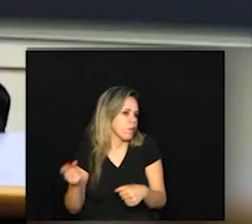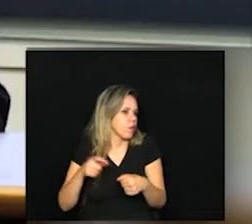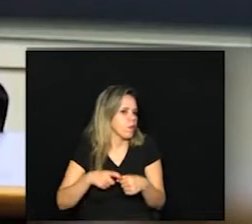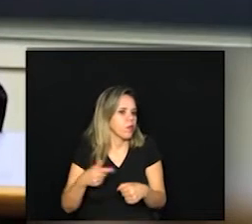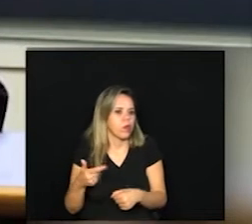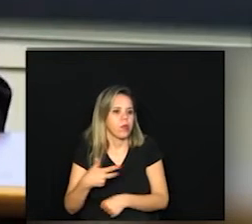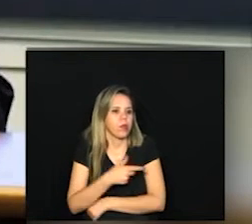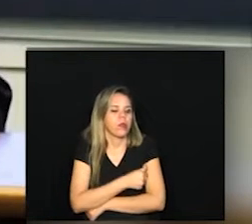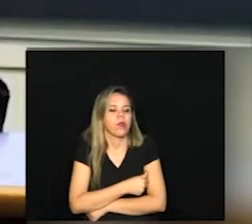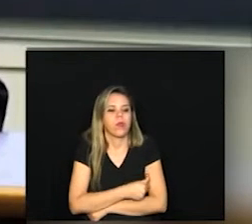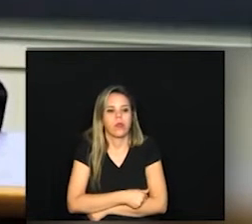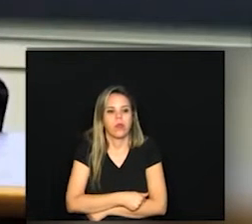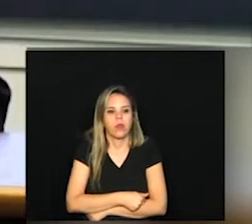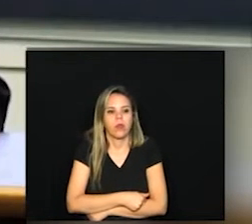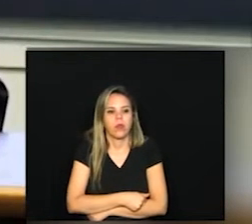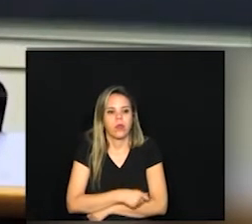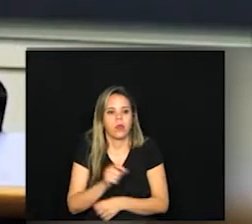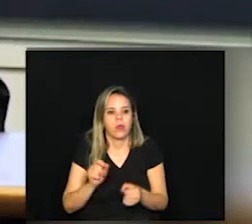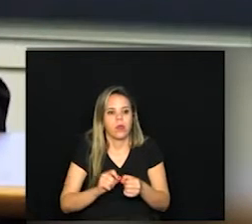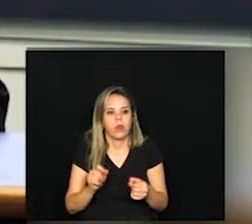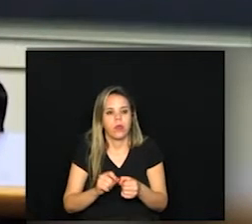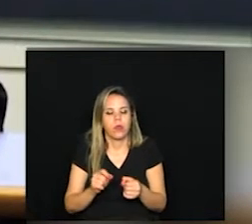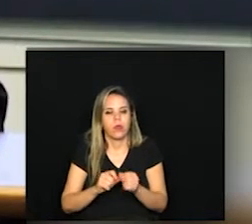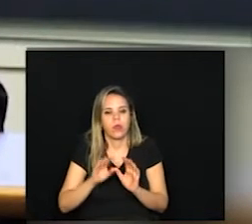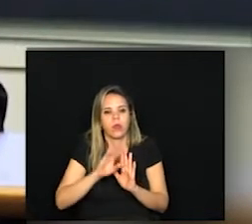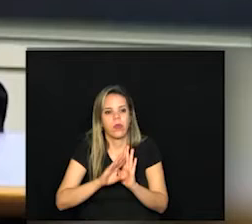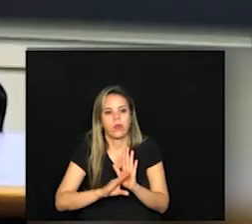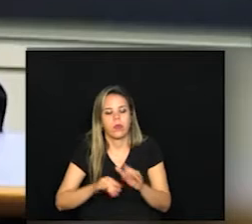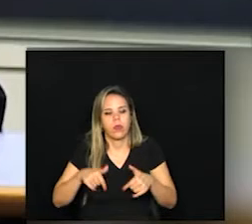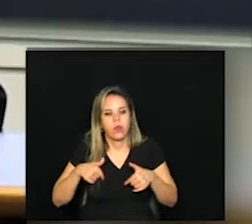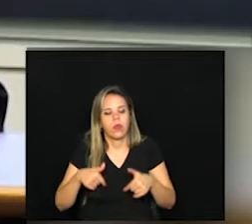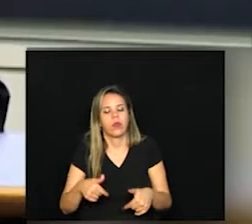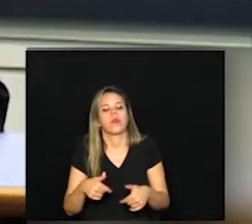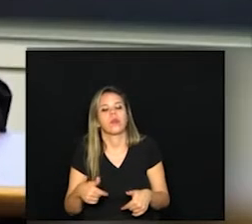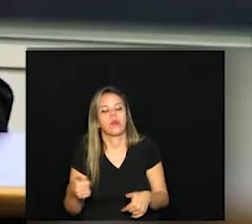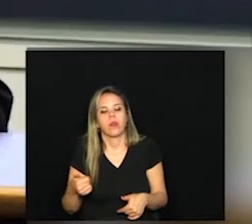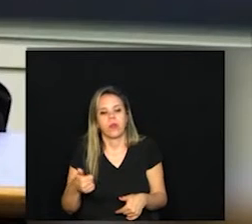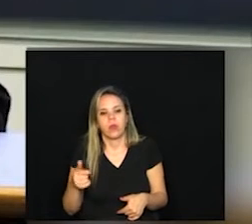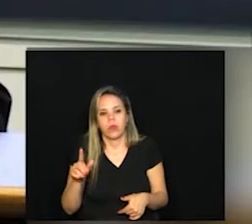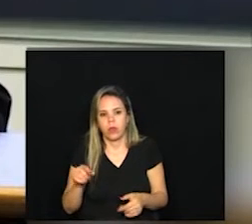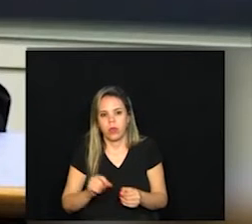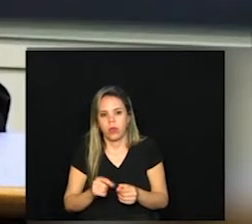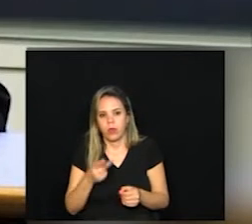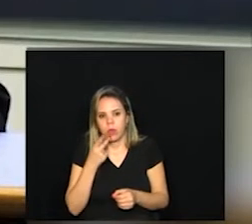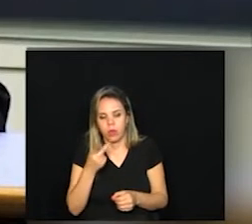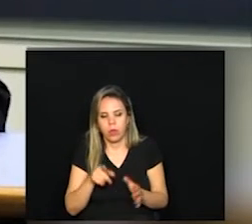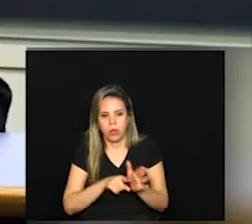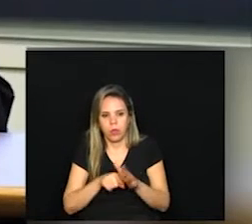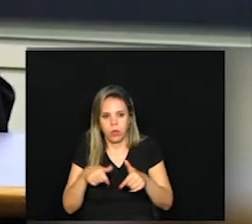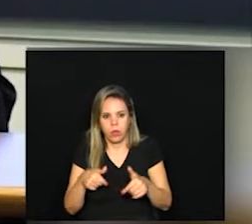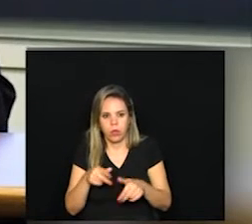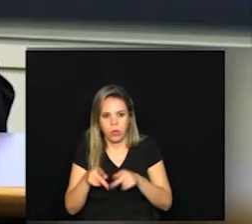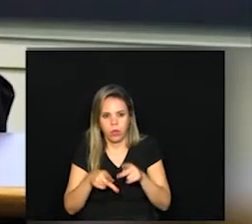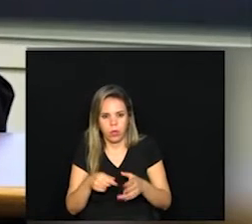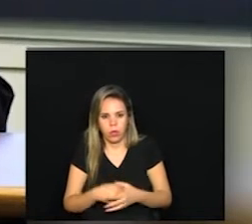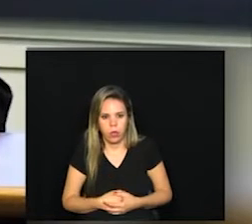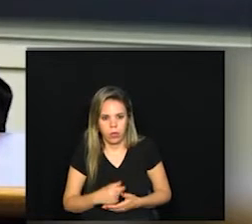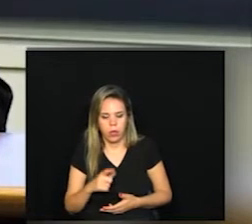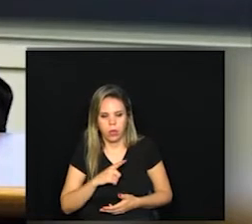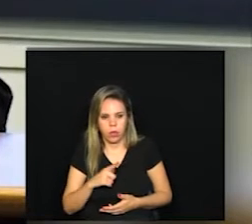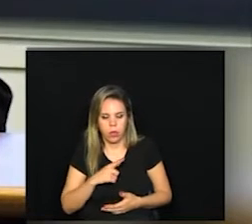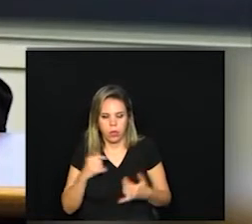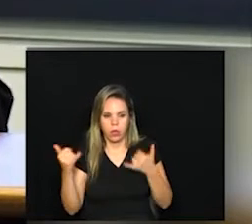para a segunda. Nós fazemos uma série de ações. Uma é o que a gente chama de busca ativa. Nós temos